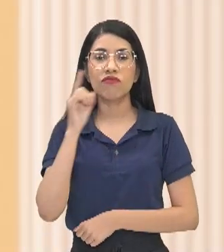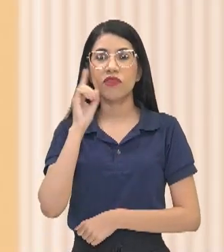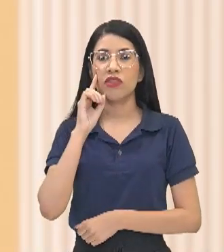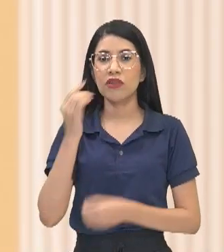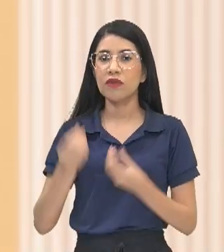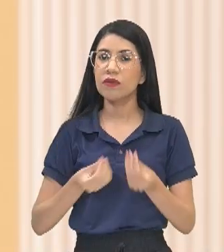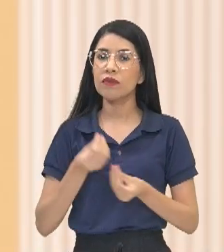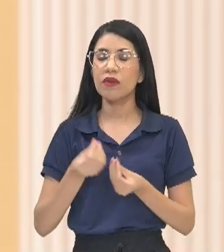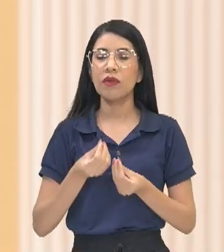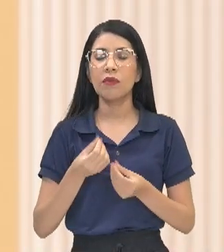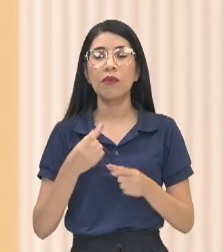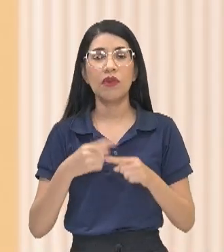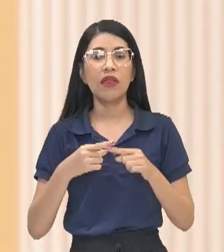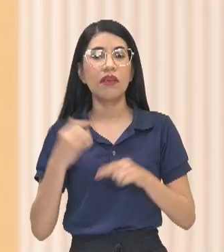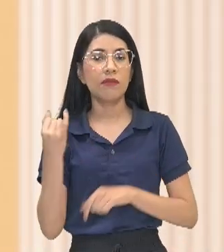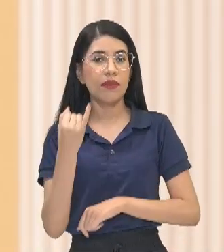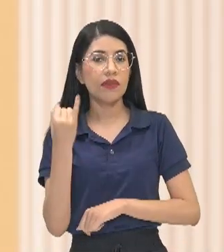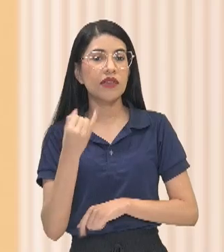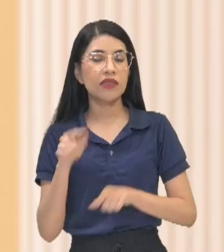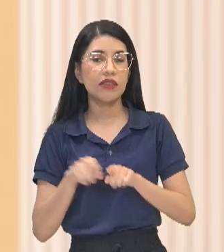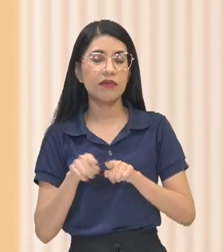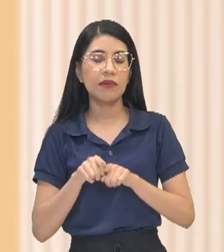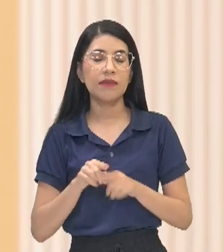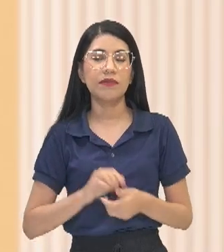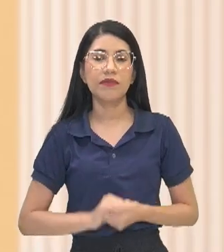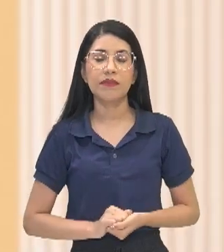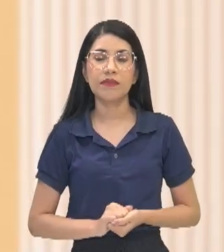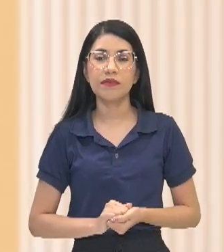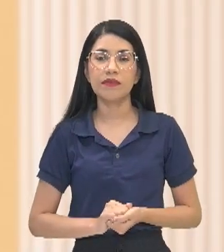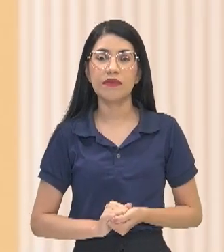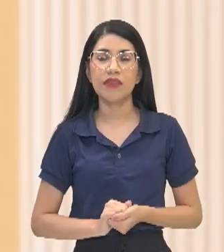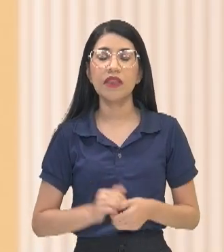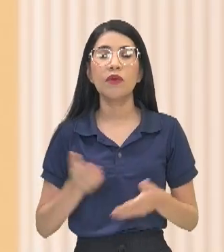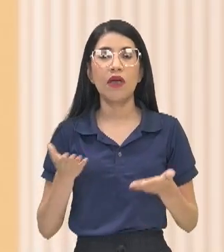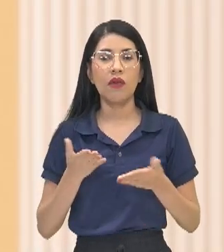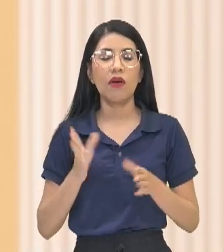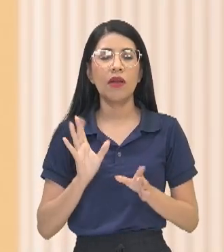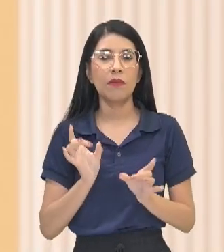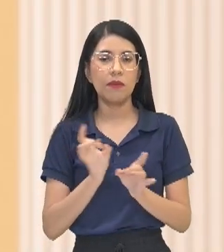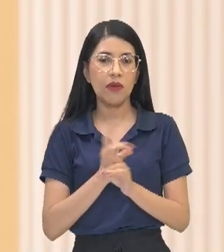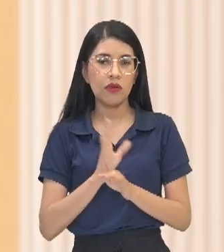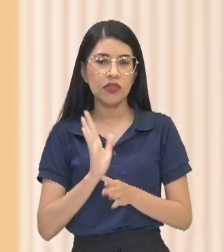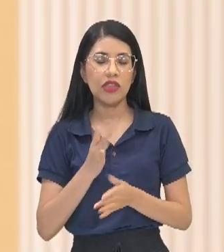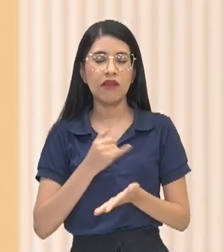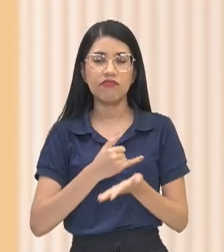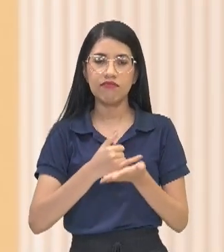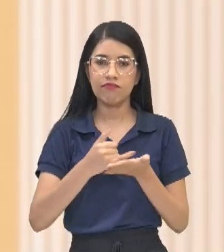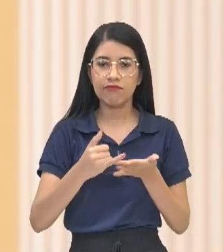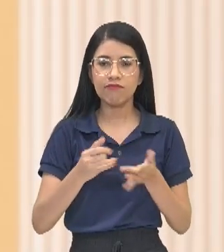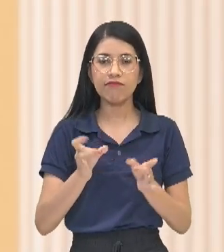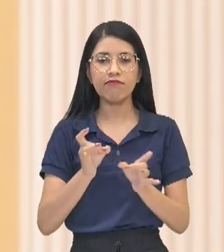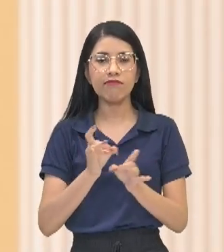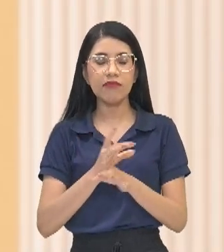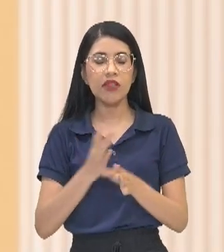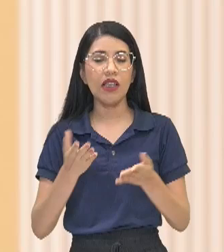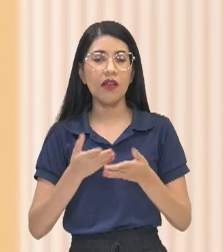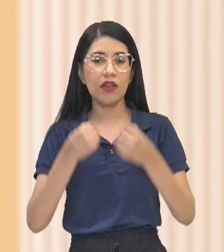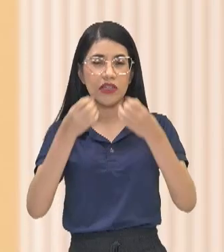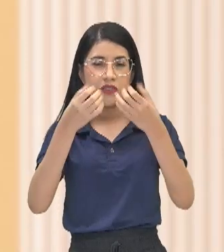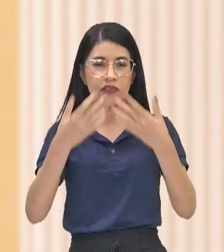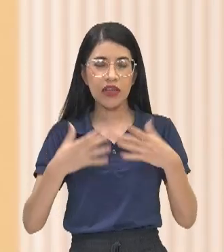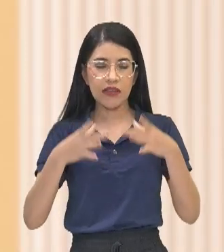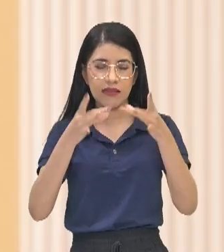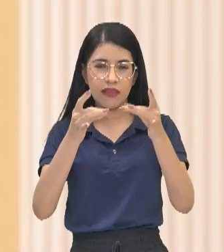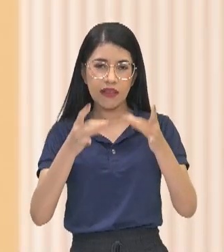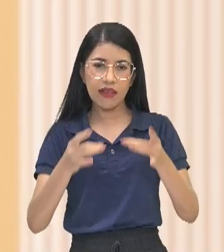o que mais importa. Então, nós vamos agora, feita essa introdução aqui, vamos falar um pouco mais, com mais